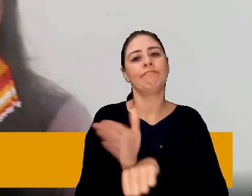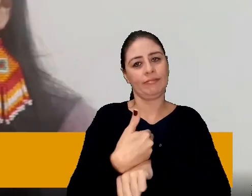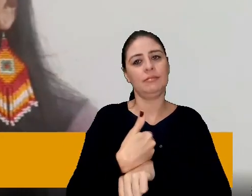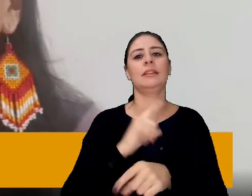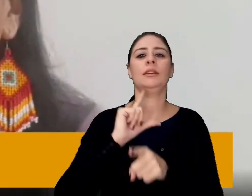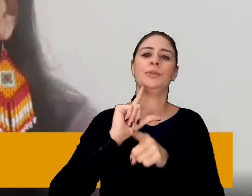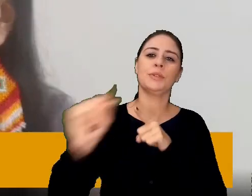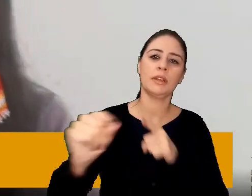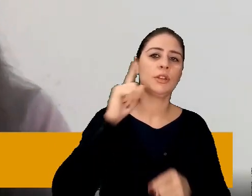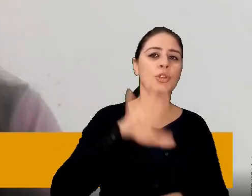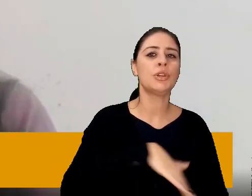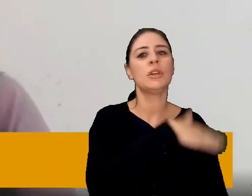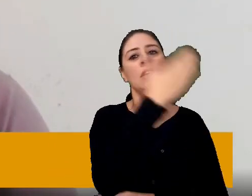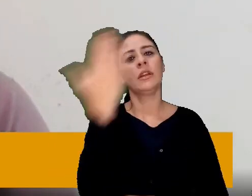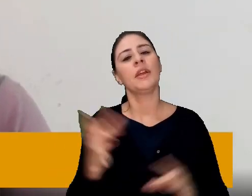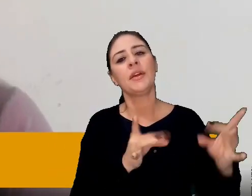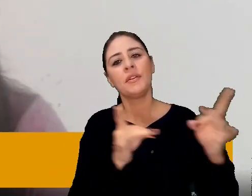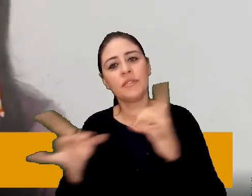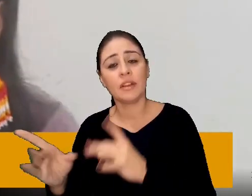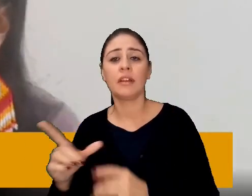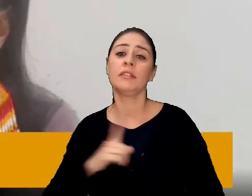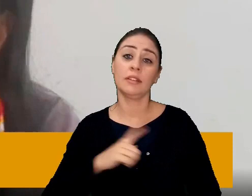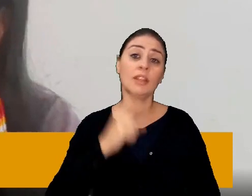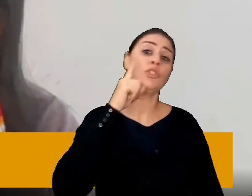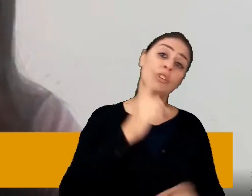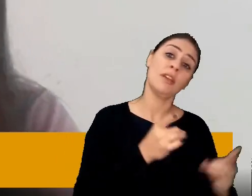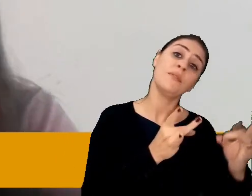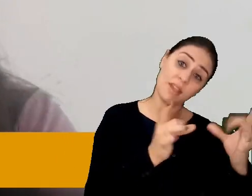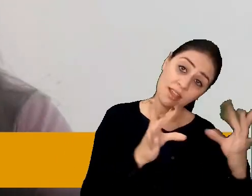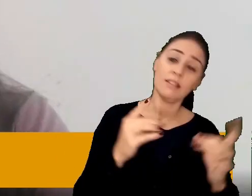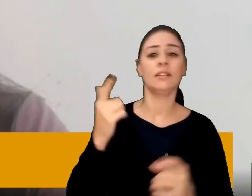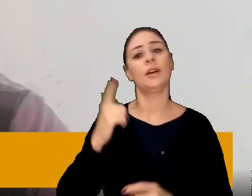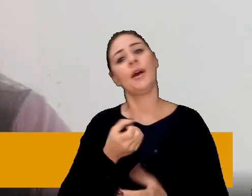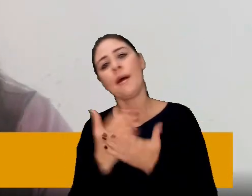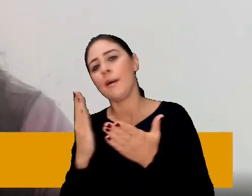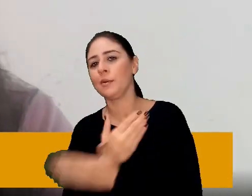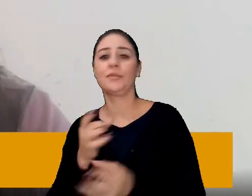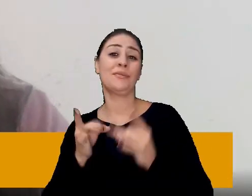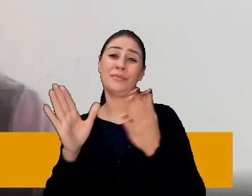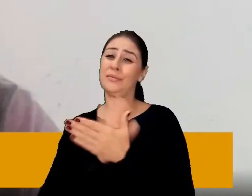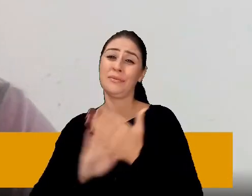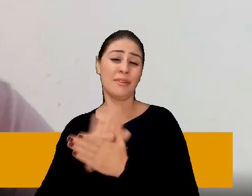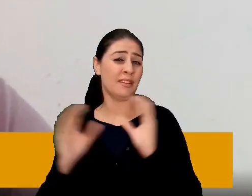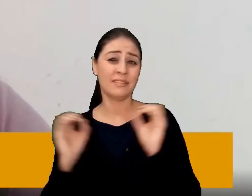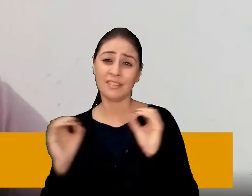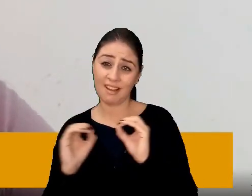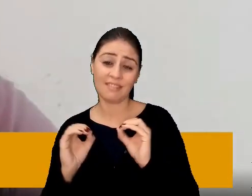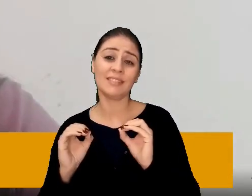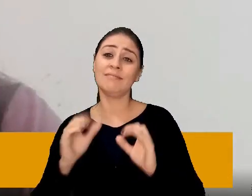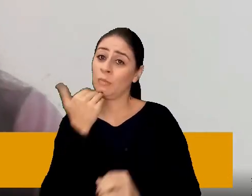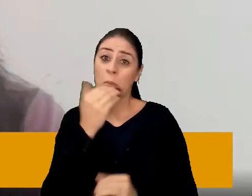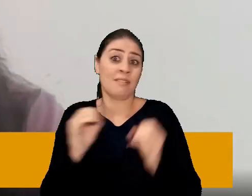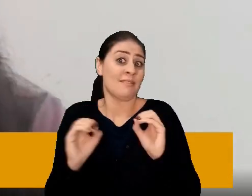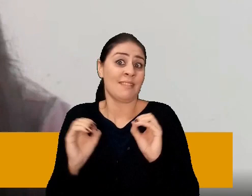dia que você vende artesanato, tem dia que você não vende, tem dia que você não tira nem para comer. Era bem difícil, porque a gente não tinha carro,